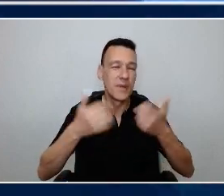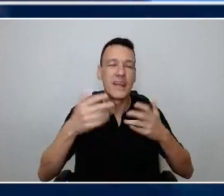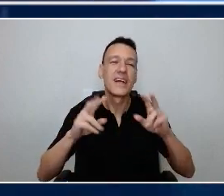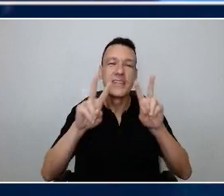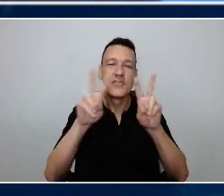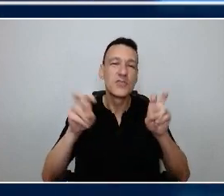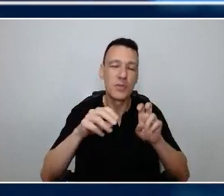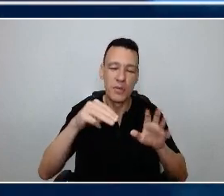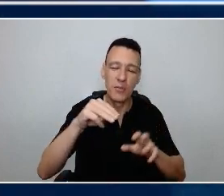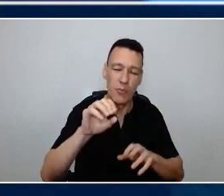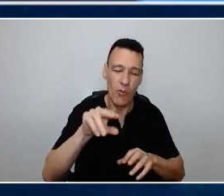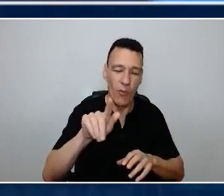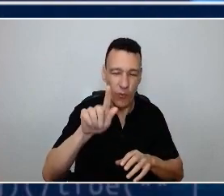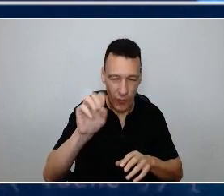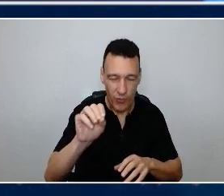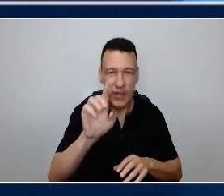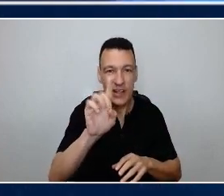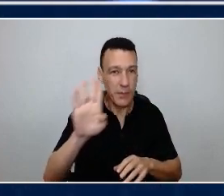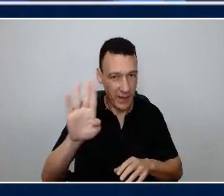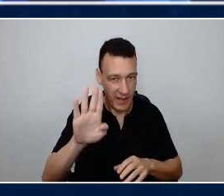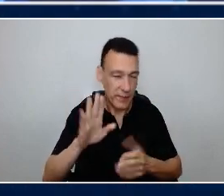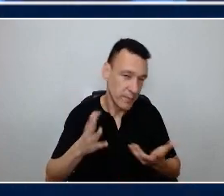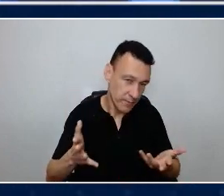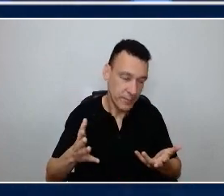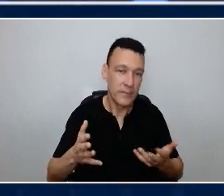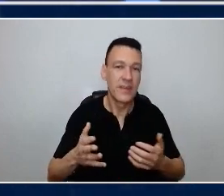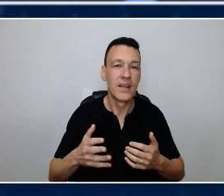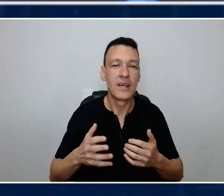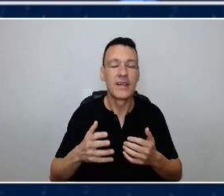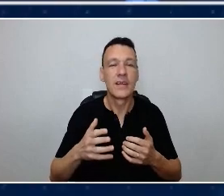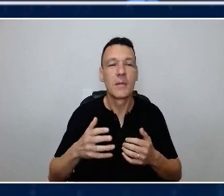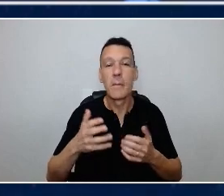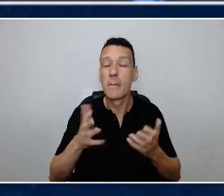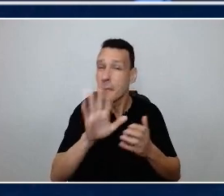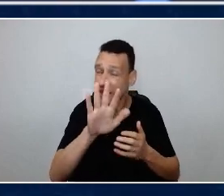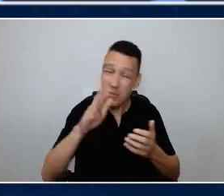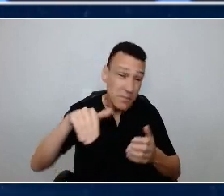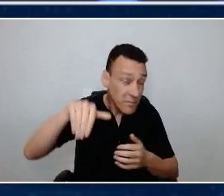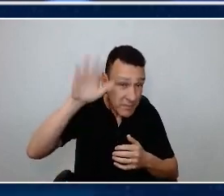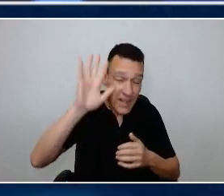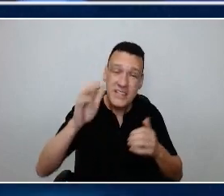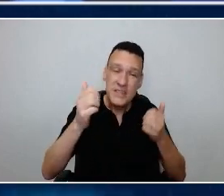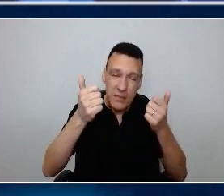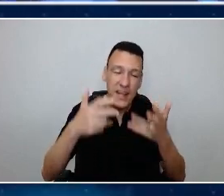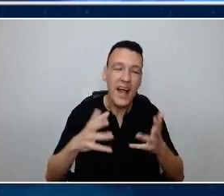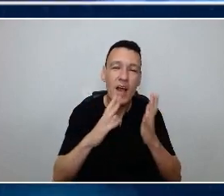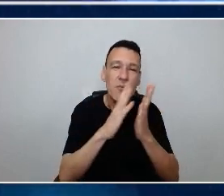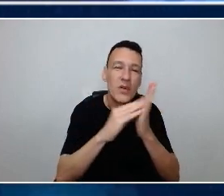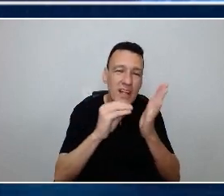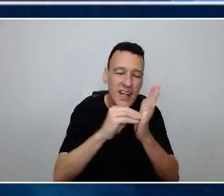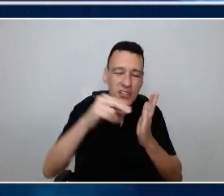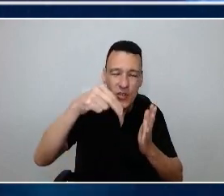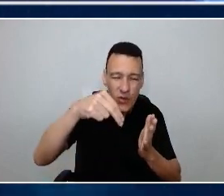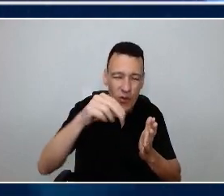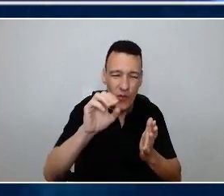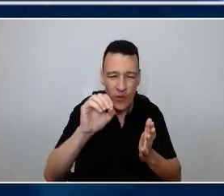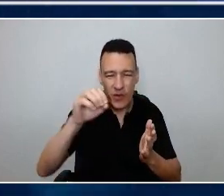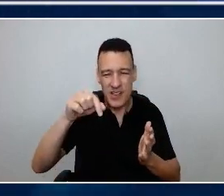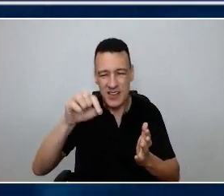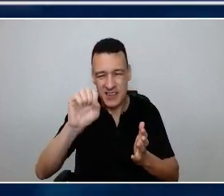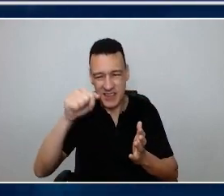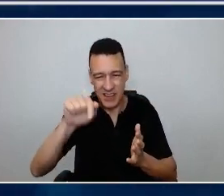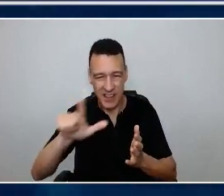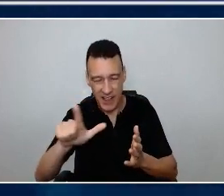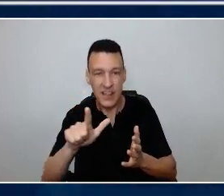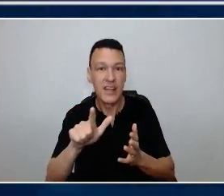né que mais sobre modelagem no cle que sobre não ser apenas relacional então quando